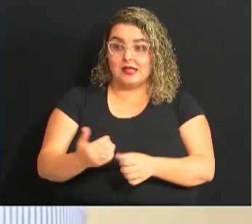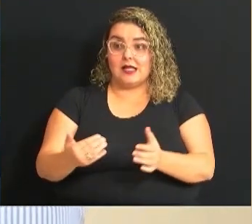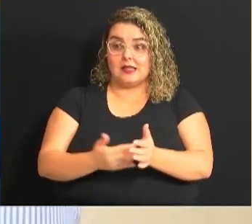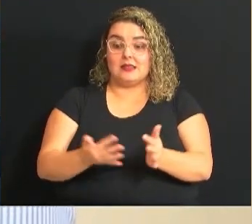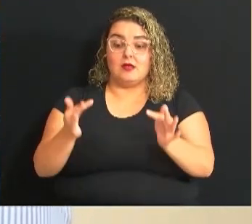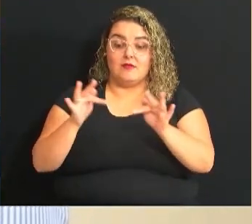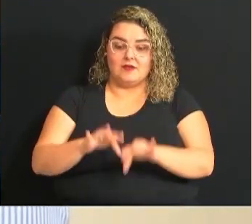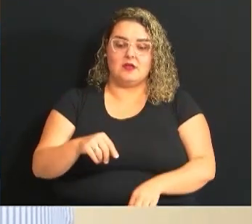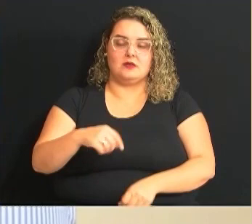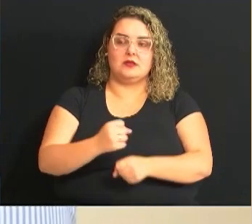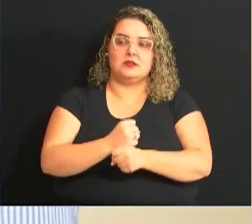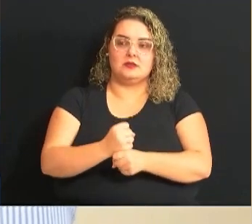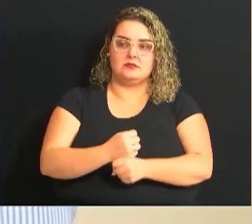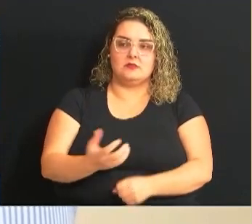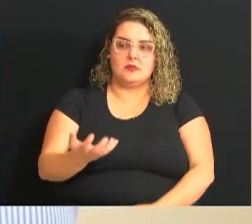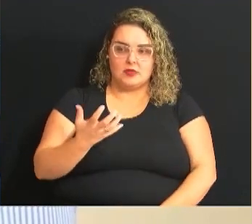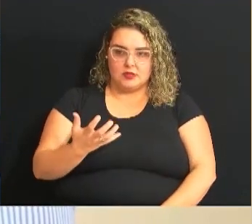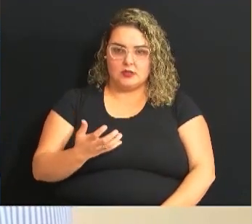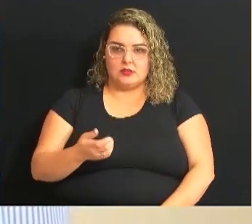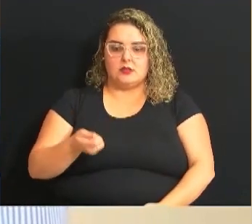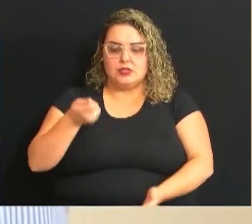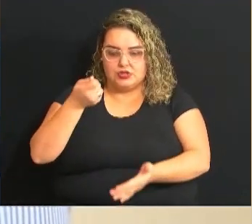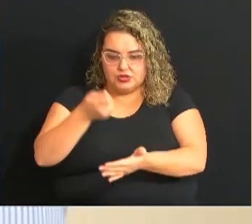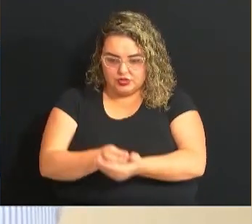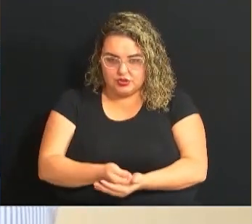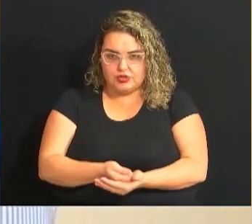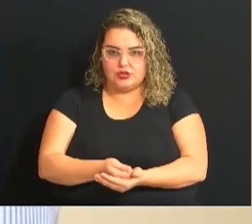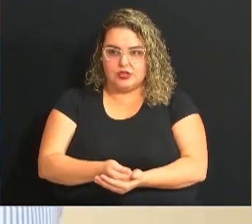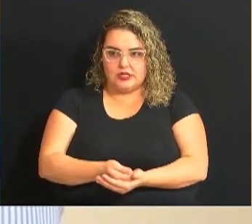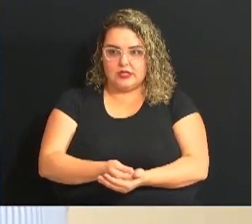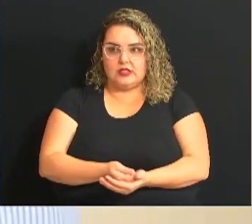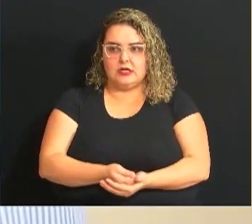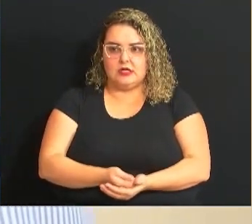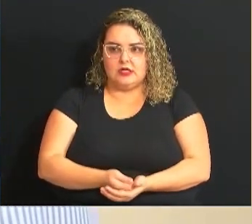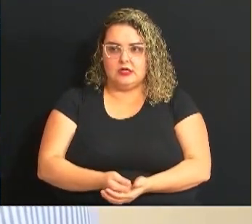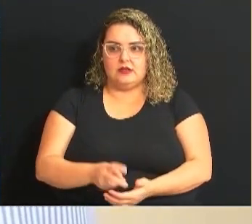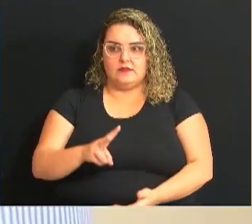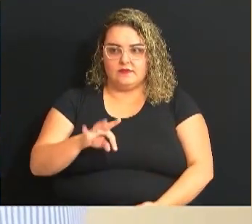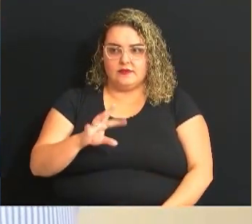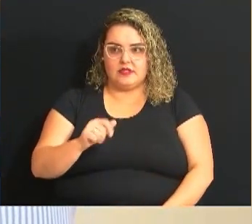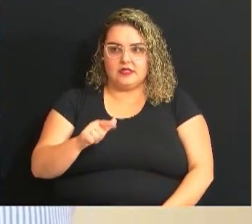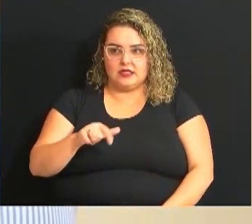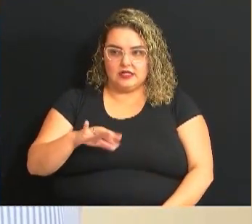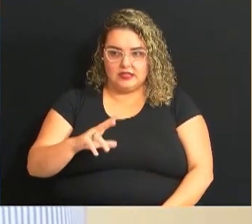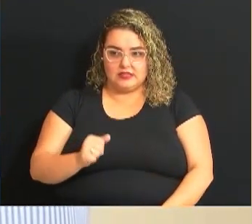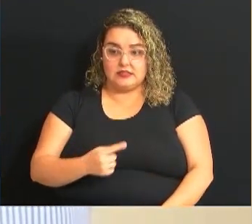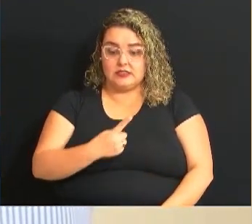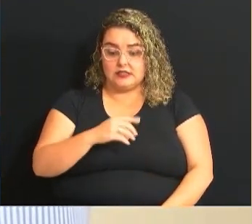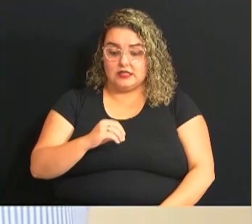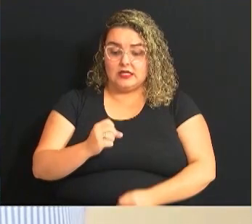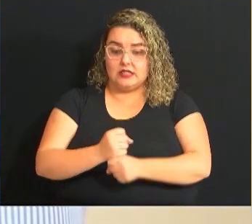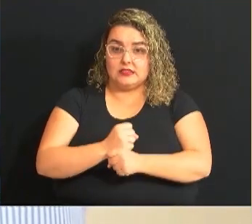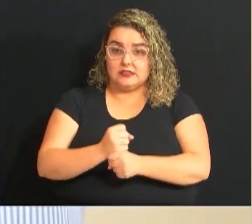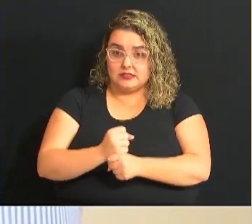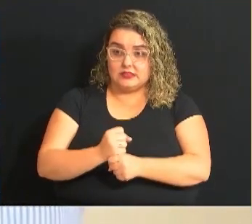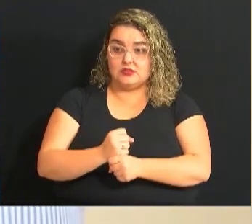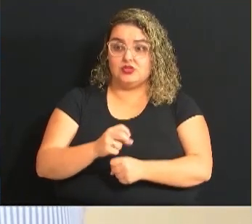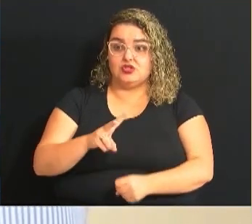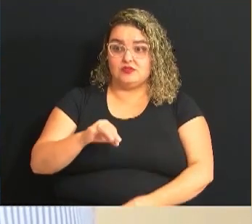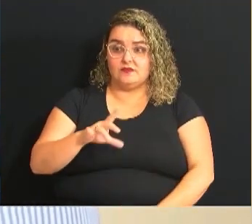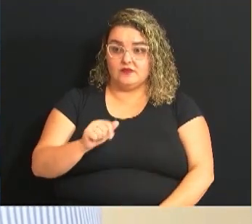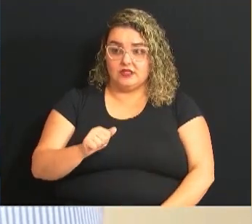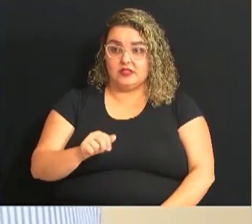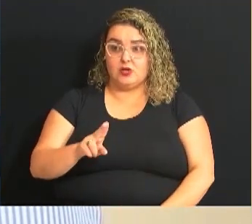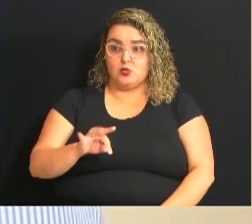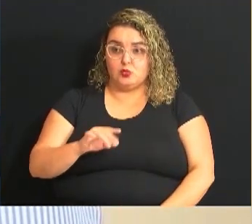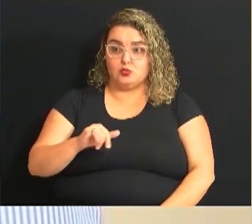Mas agora nós queremos de forma fixa, né, de forma vitalícia, 10 anos de vida útil, para que os